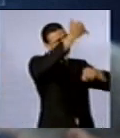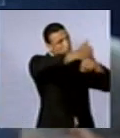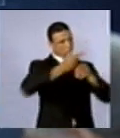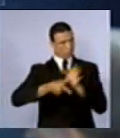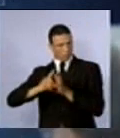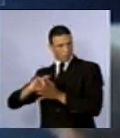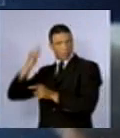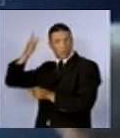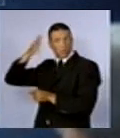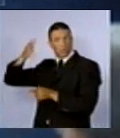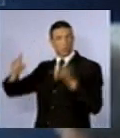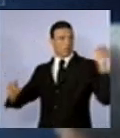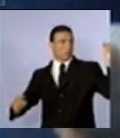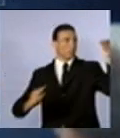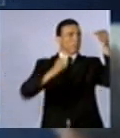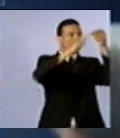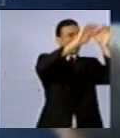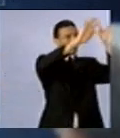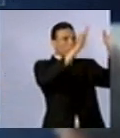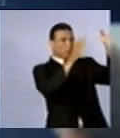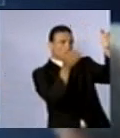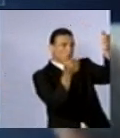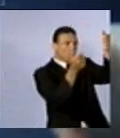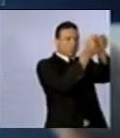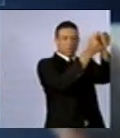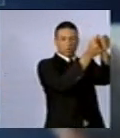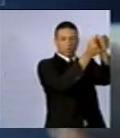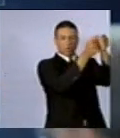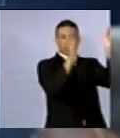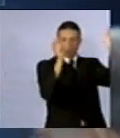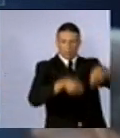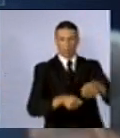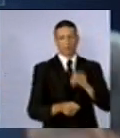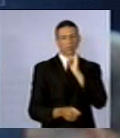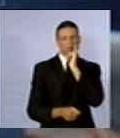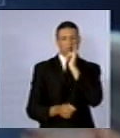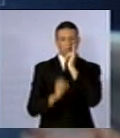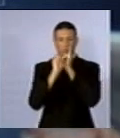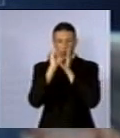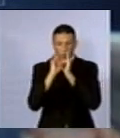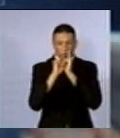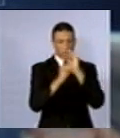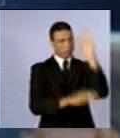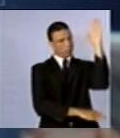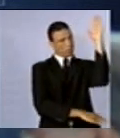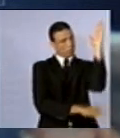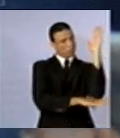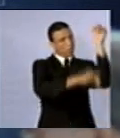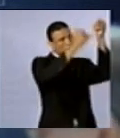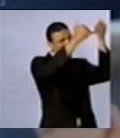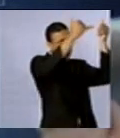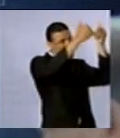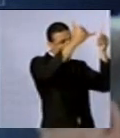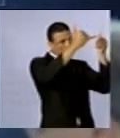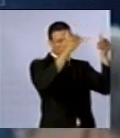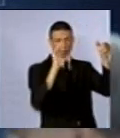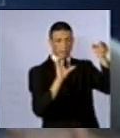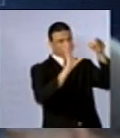CETEP, isolados, né? Evidentemente, quanto maior a classe de tensão desse isolamento